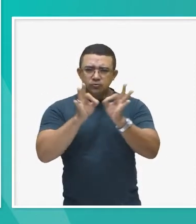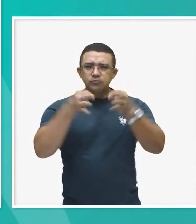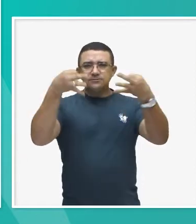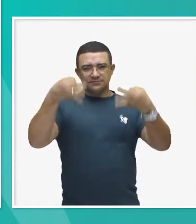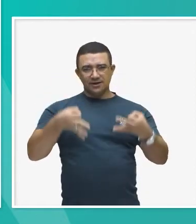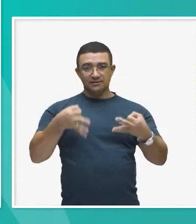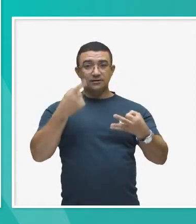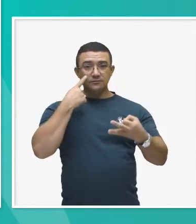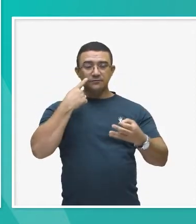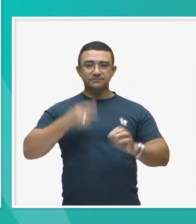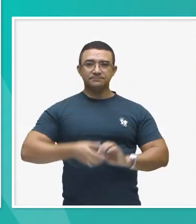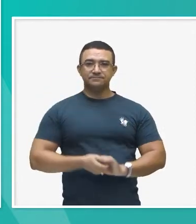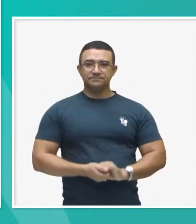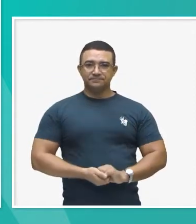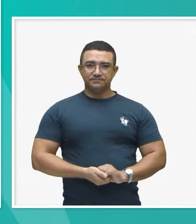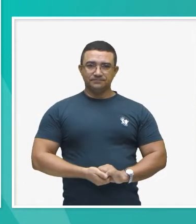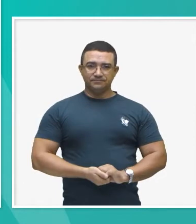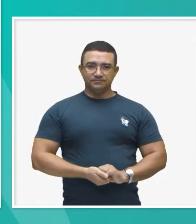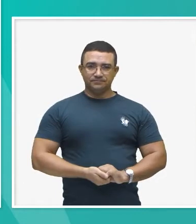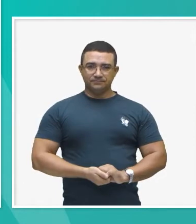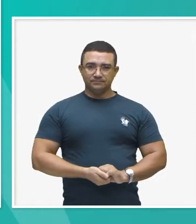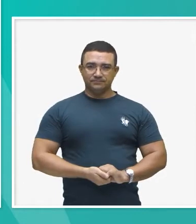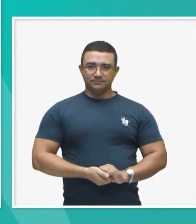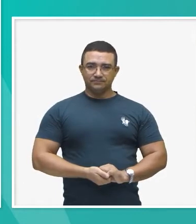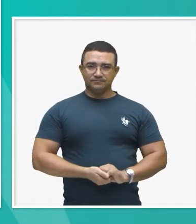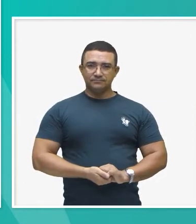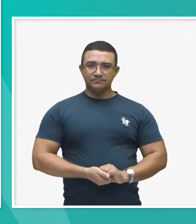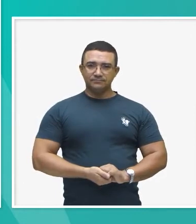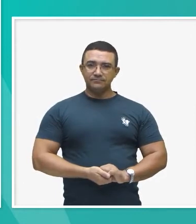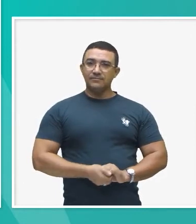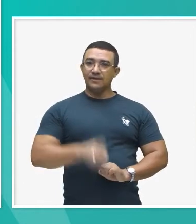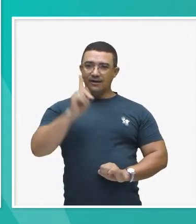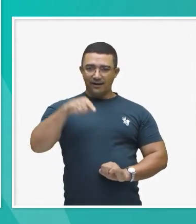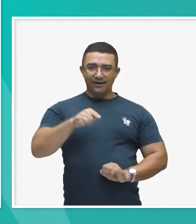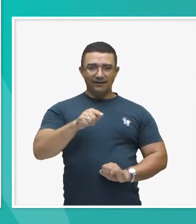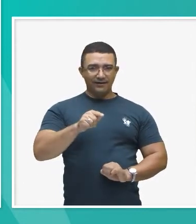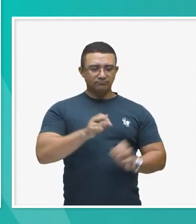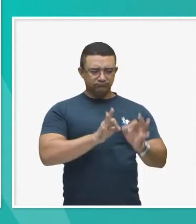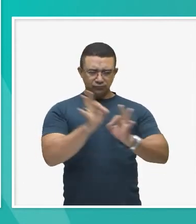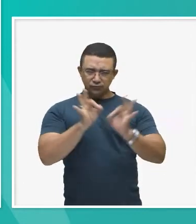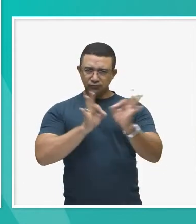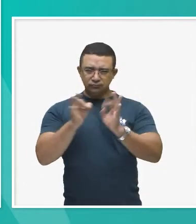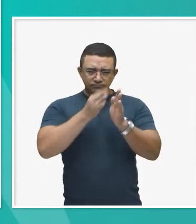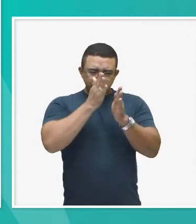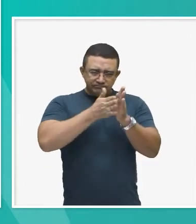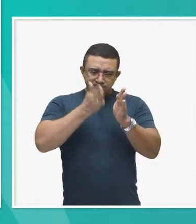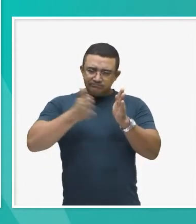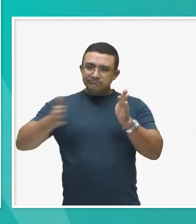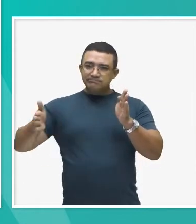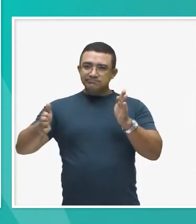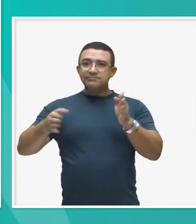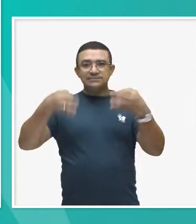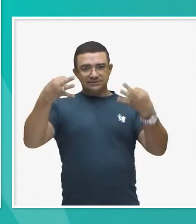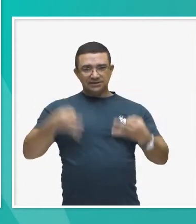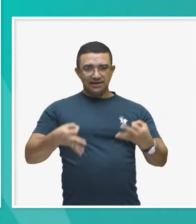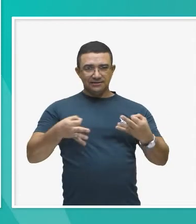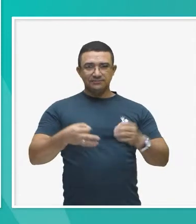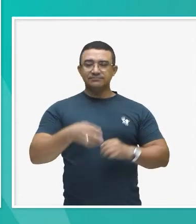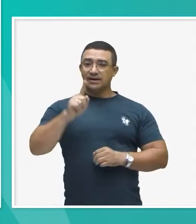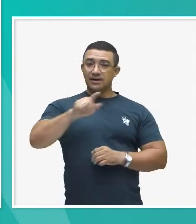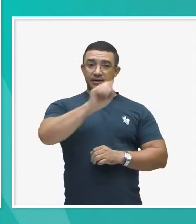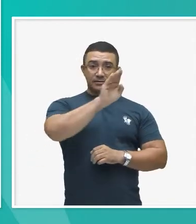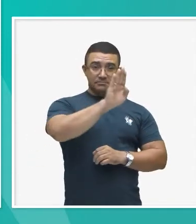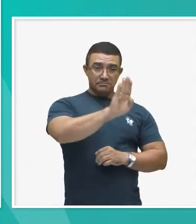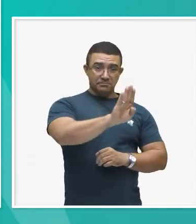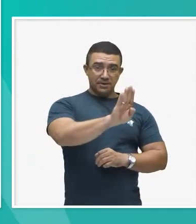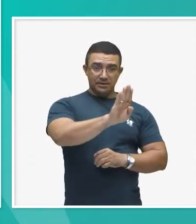lá. Olha só, então, essa ordem aí, né? Que é a ordem BC,